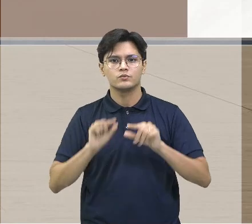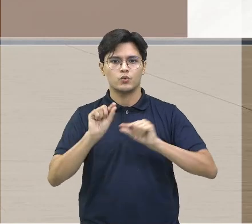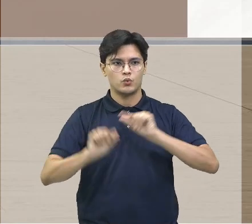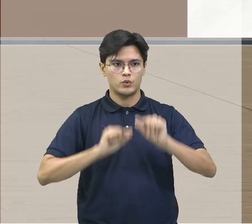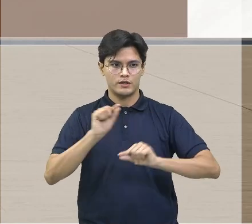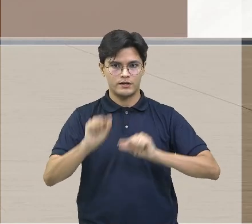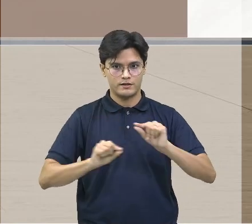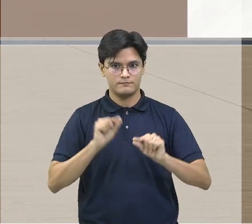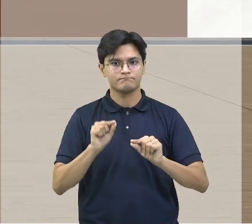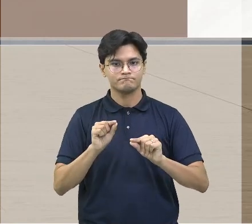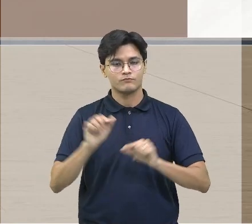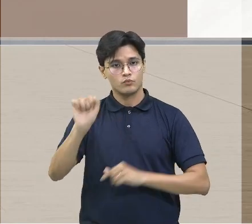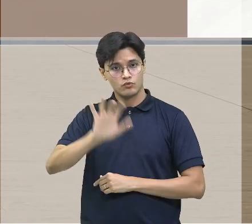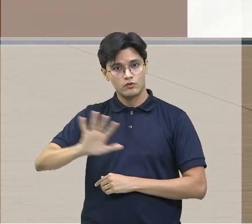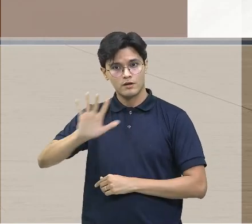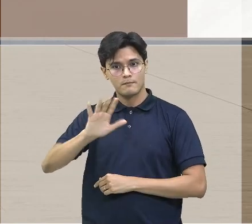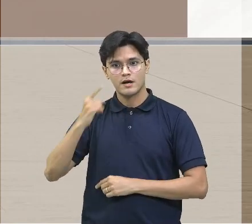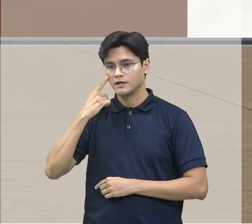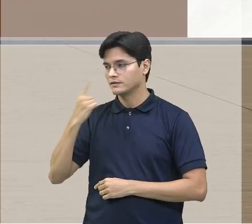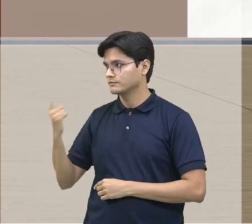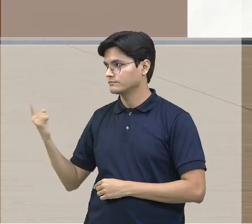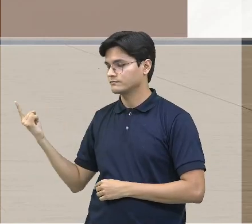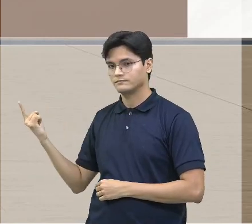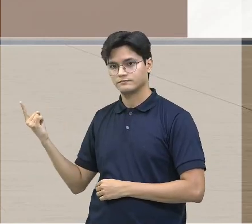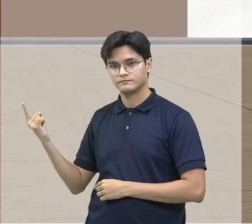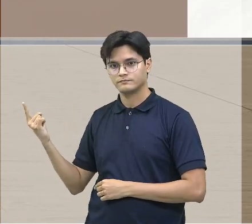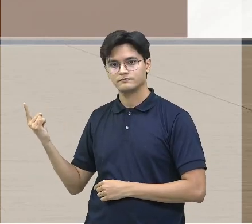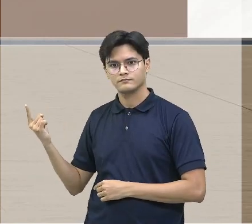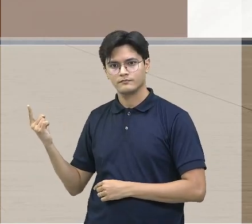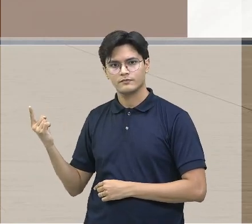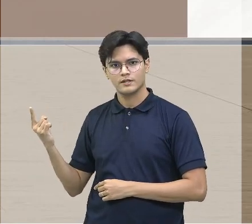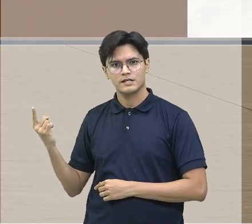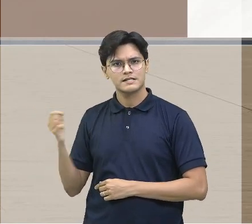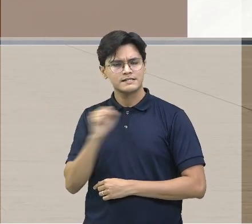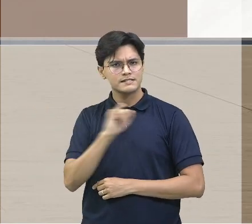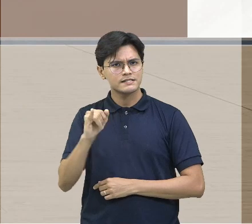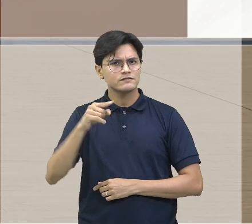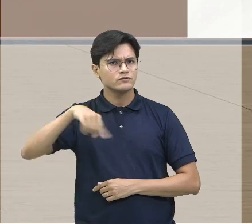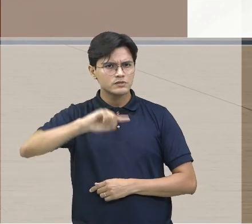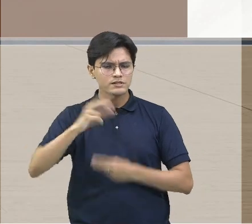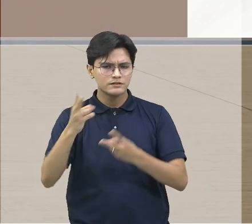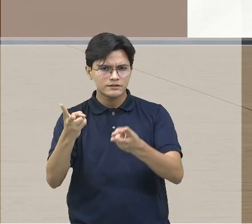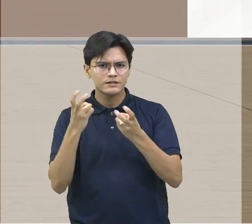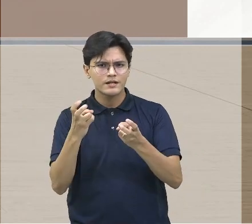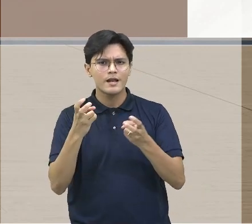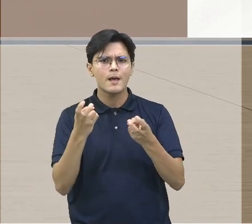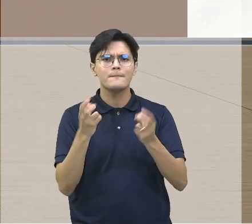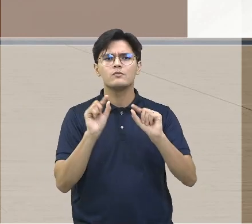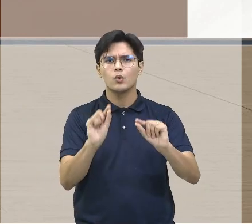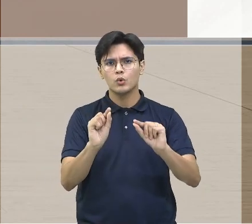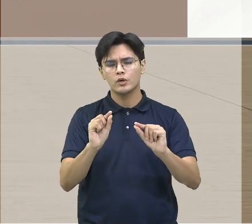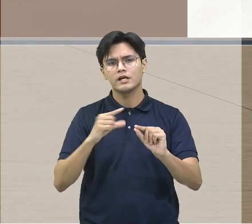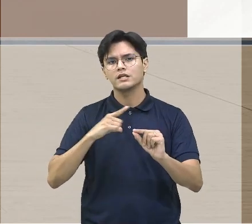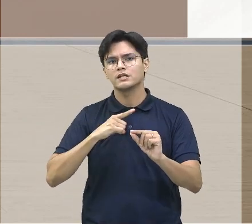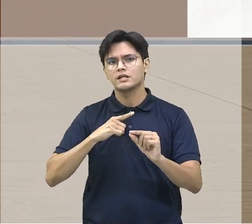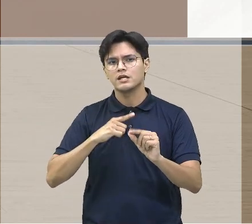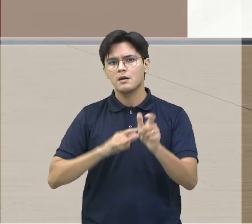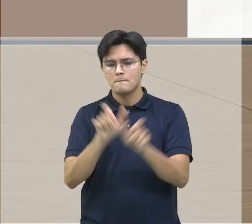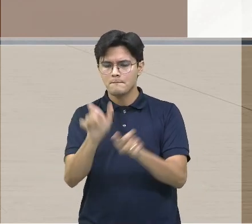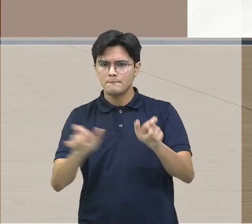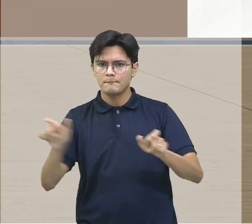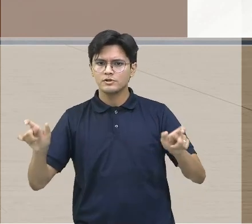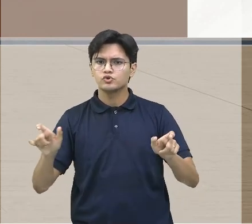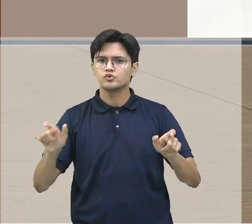imagem aqui, ó, não está à toa, porque se você prestar bastante atenção para ela, você vai perceber que essas pessoas estão